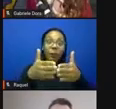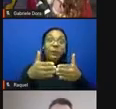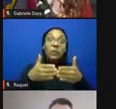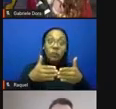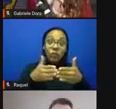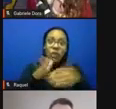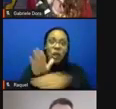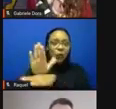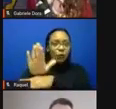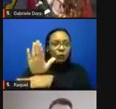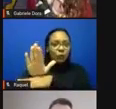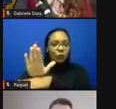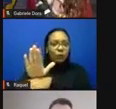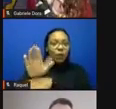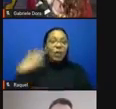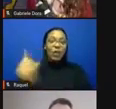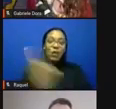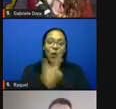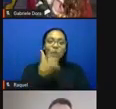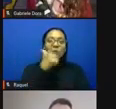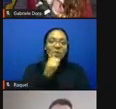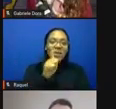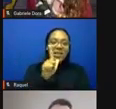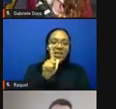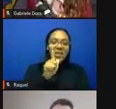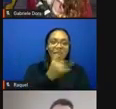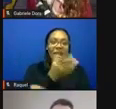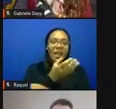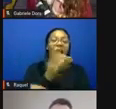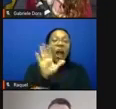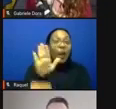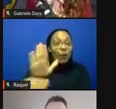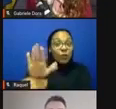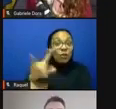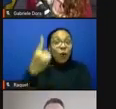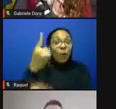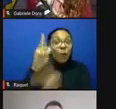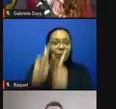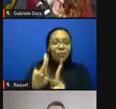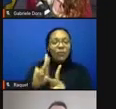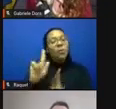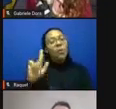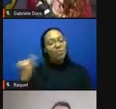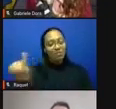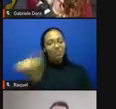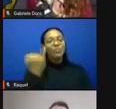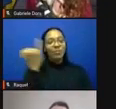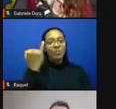conseguirmos ajudar uma única pessoa, tudo já terá valido a pena. Obrigado, contem sempre comigo.